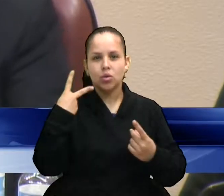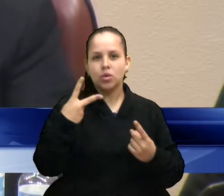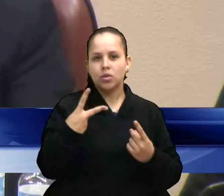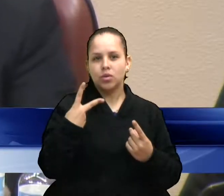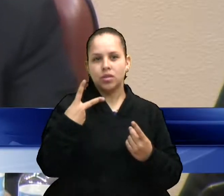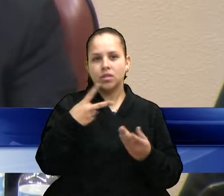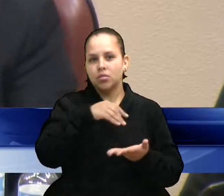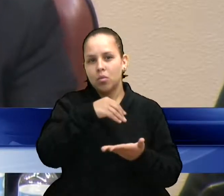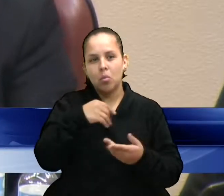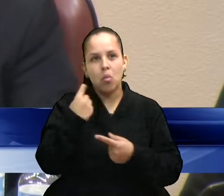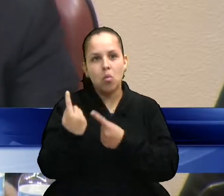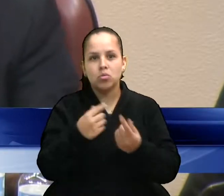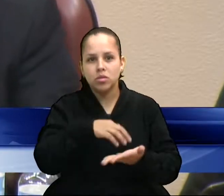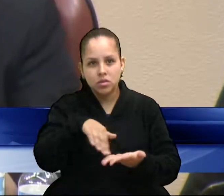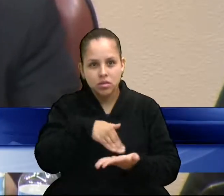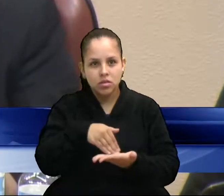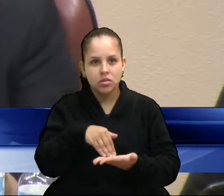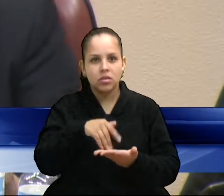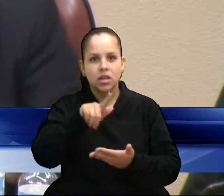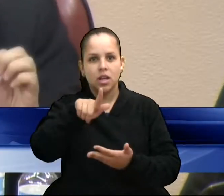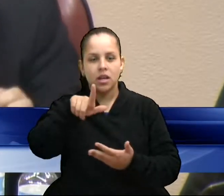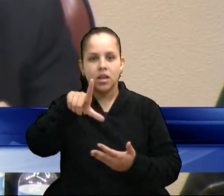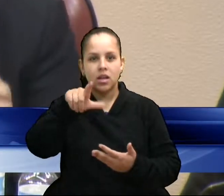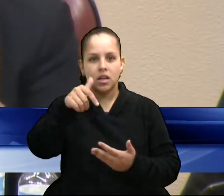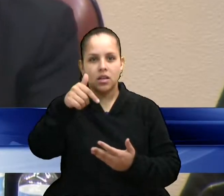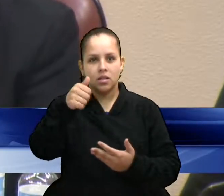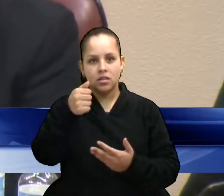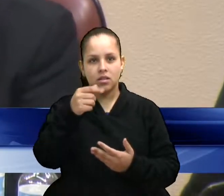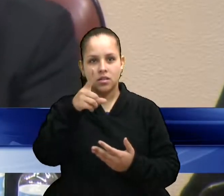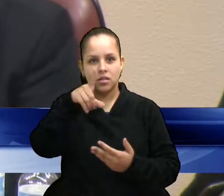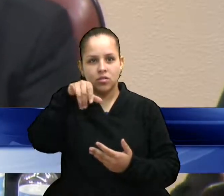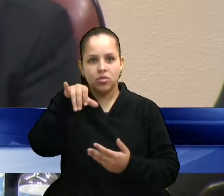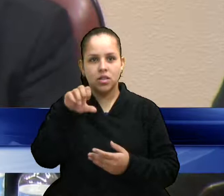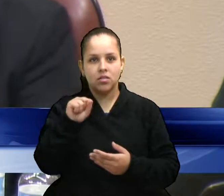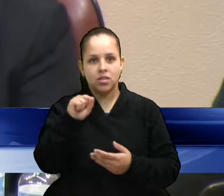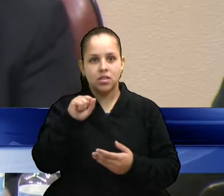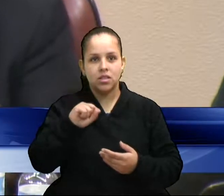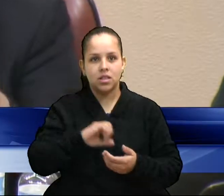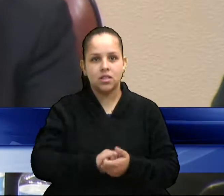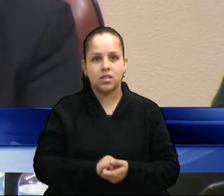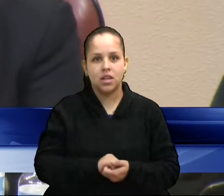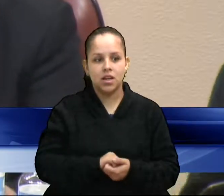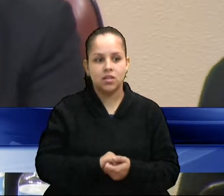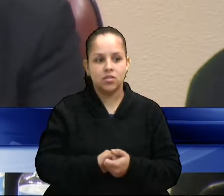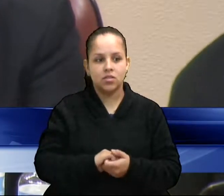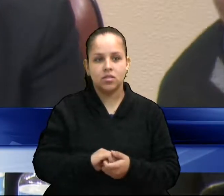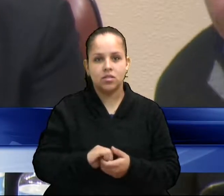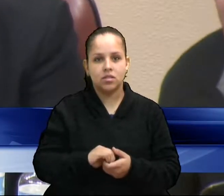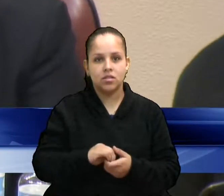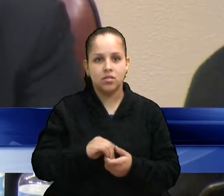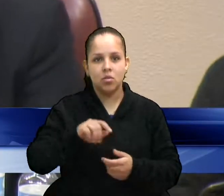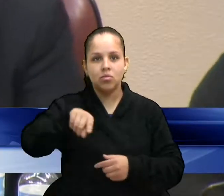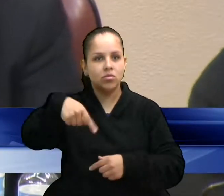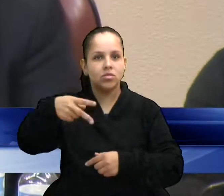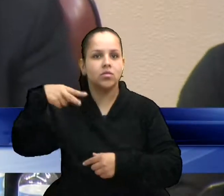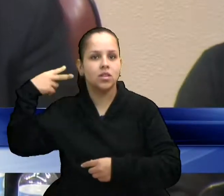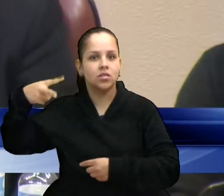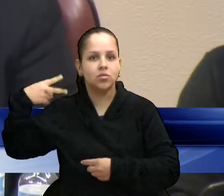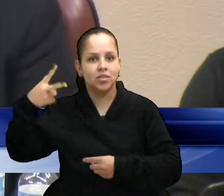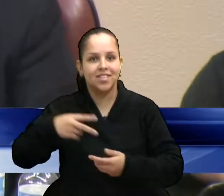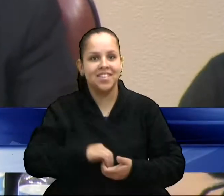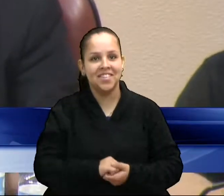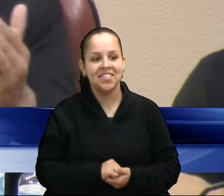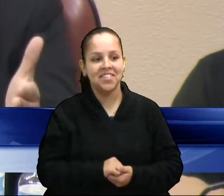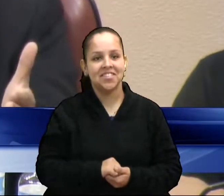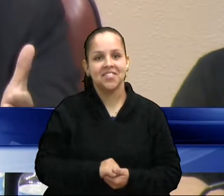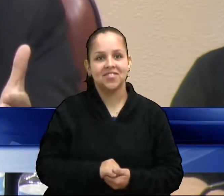Ed Carlos, a vereadora Gladys e o vereador Velocino Ex. Nessa reunião, o secretário,